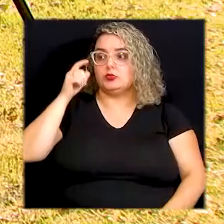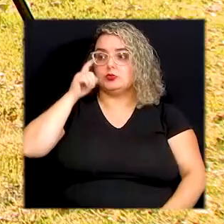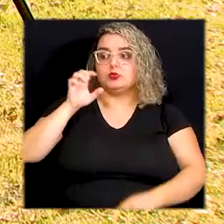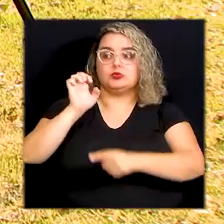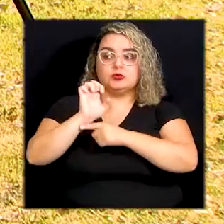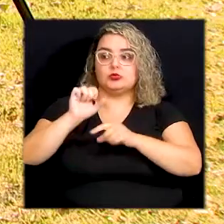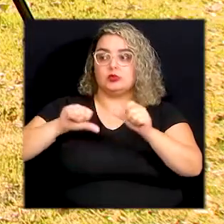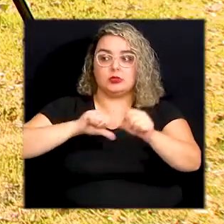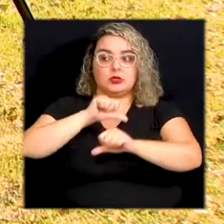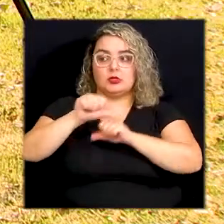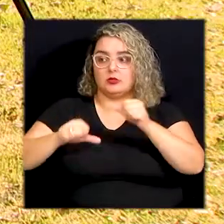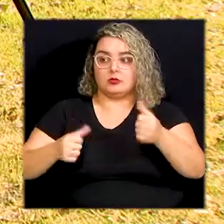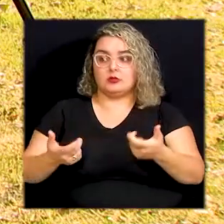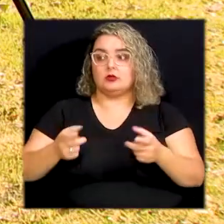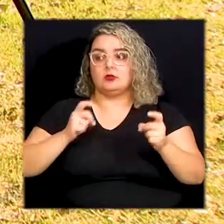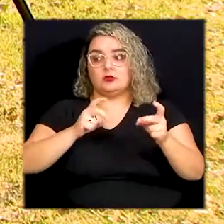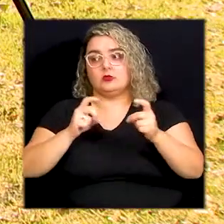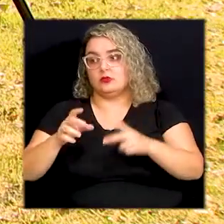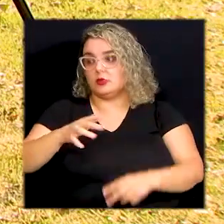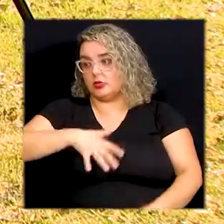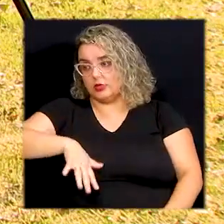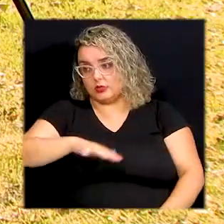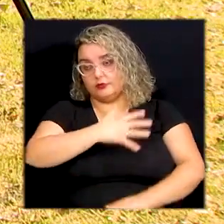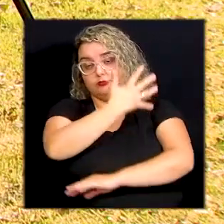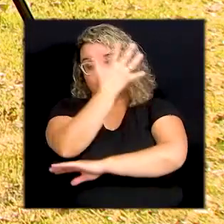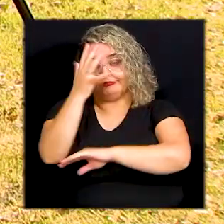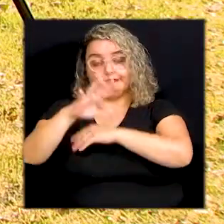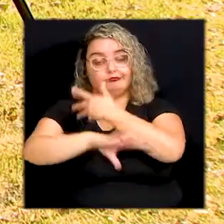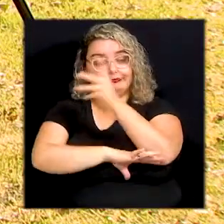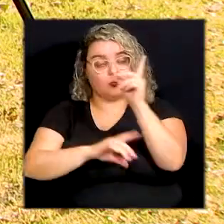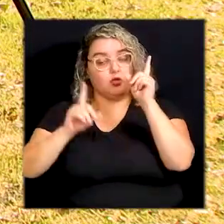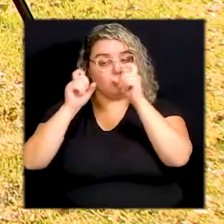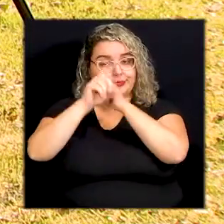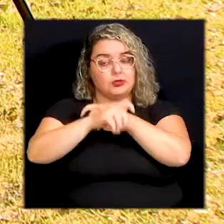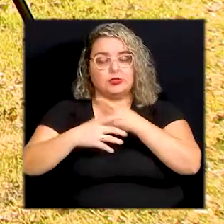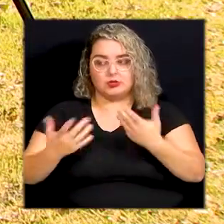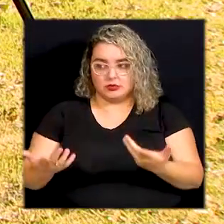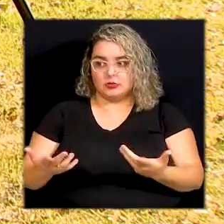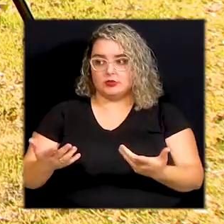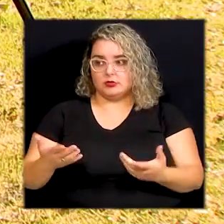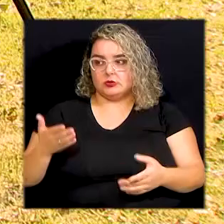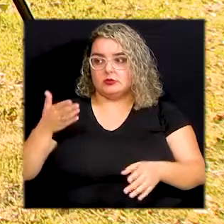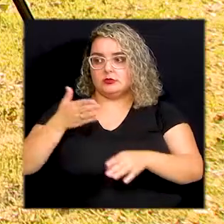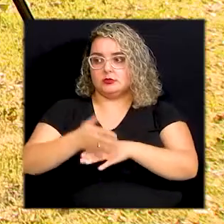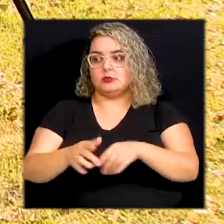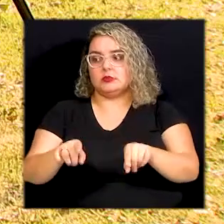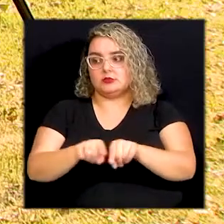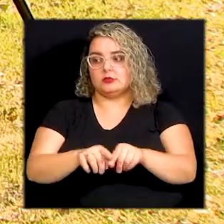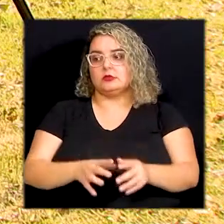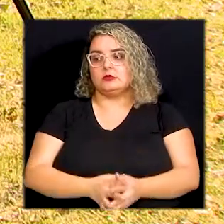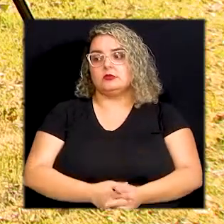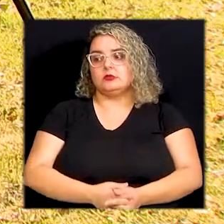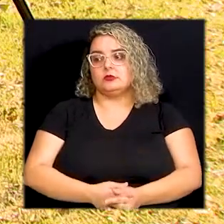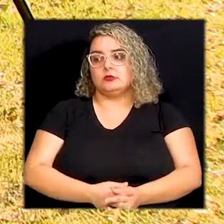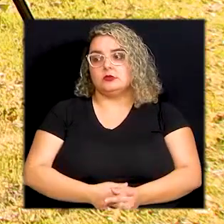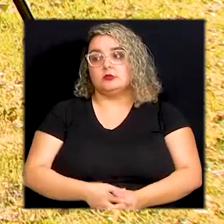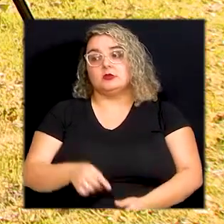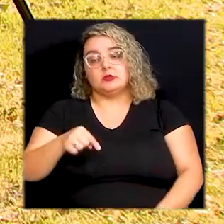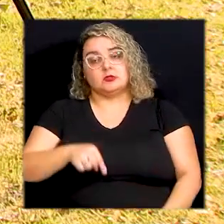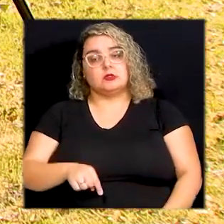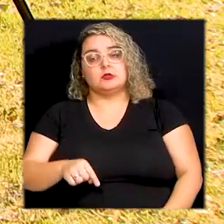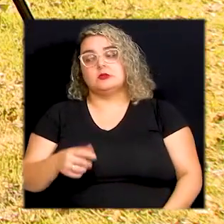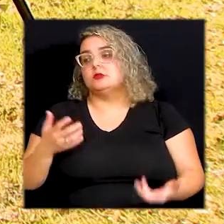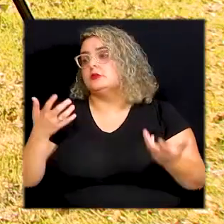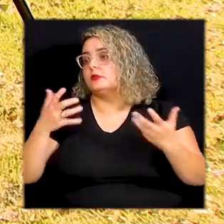não transformasse essa, não vendesse essa área da floresta, né? A gente participou também. E esse também a gente